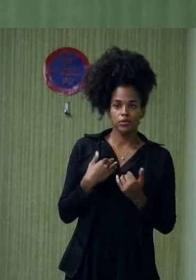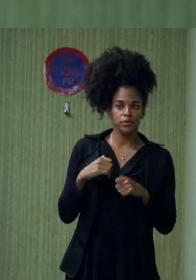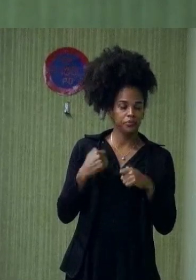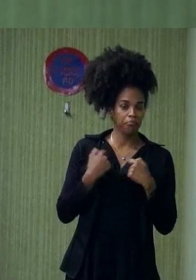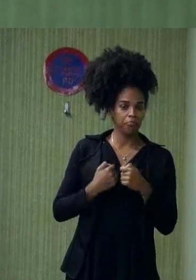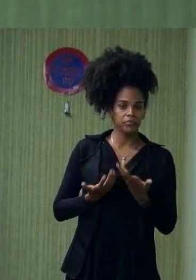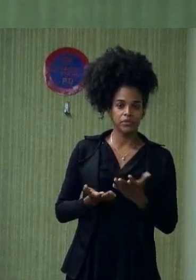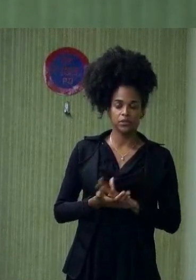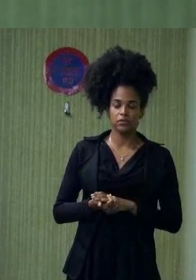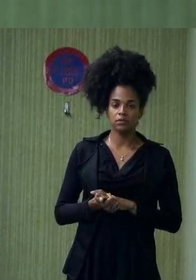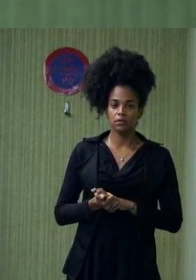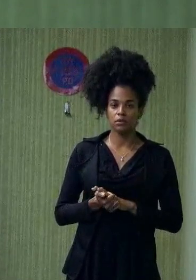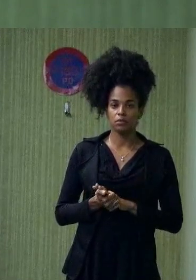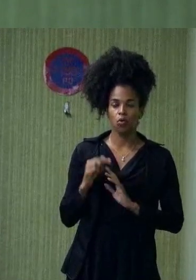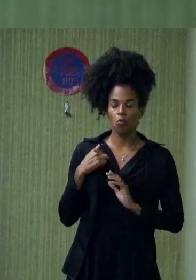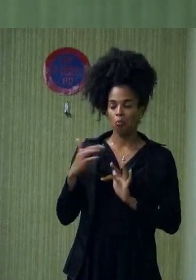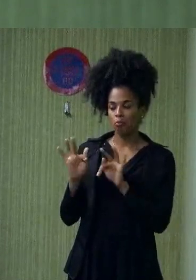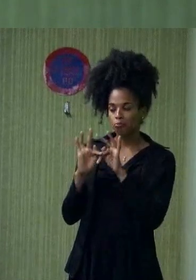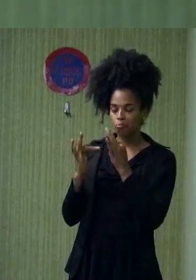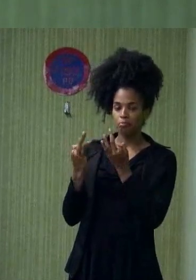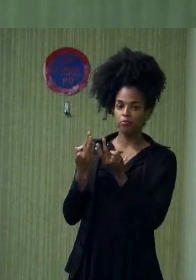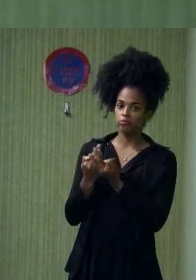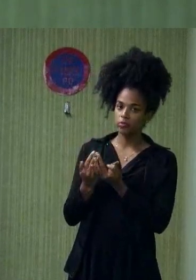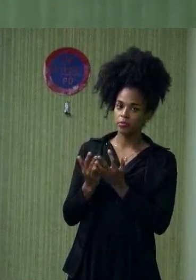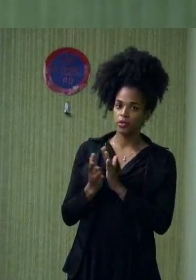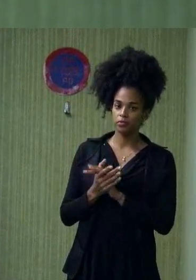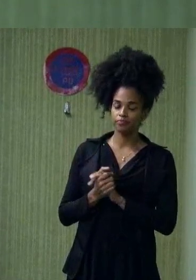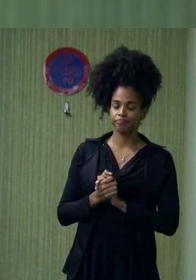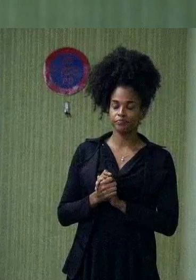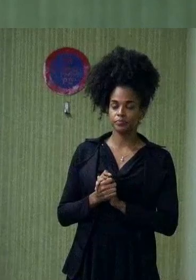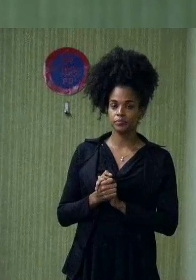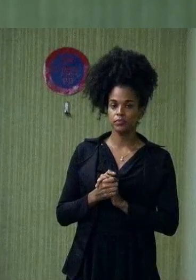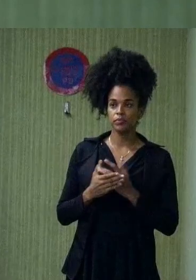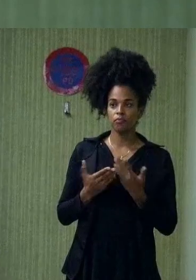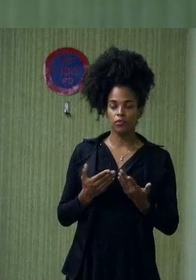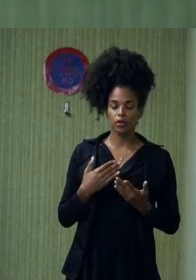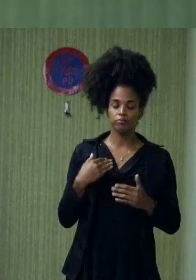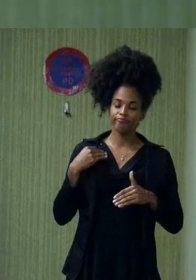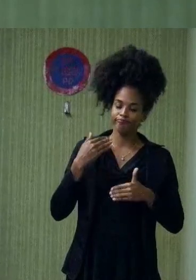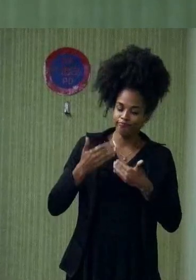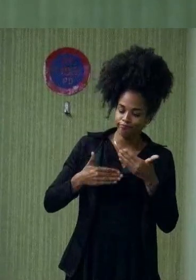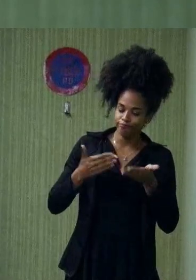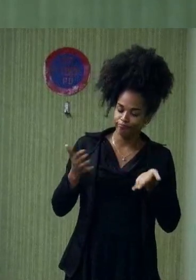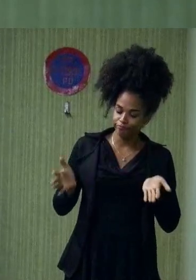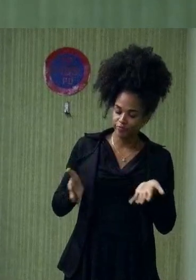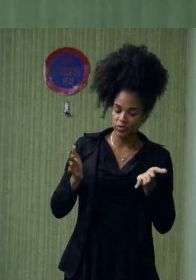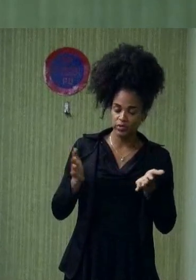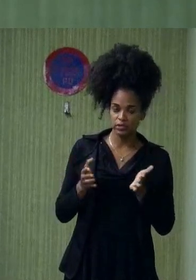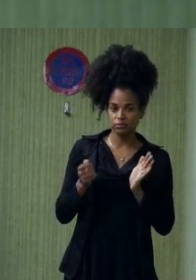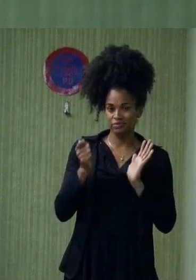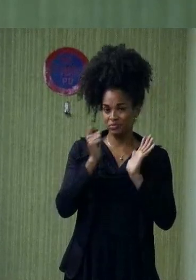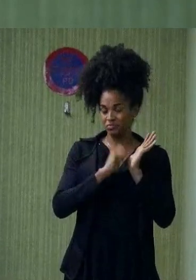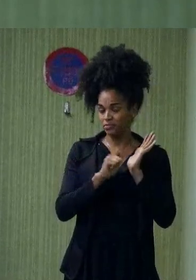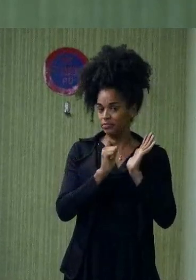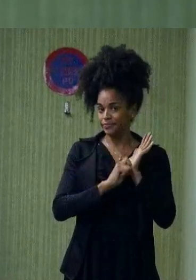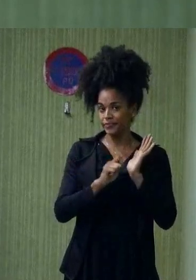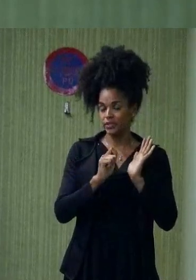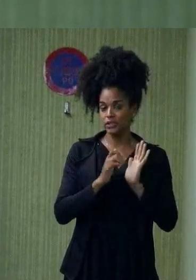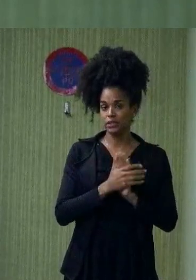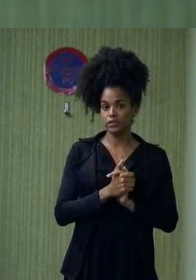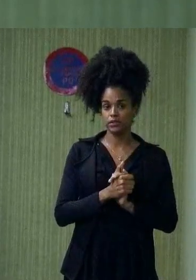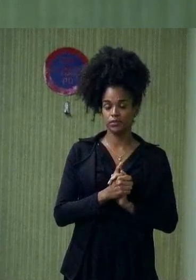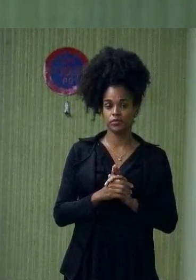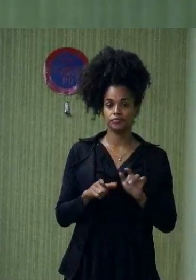criança né então nós conseguimos resolver essa dificuldade através desse formulário eletrônico e